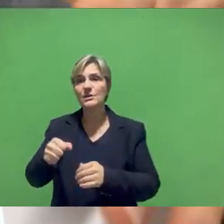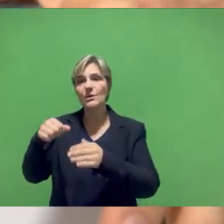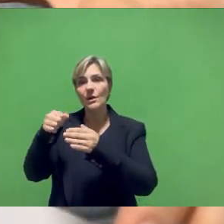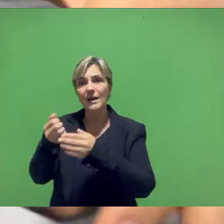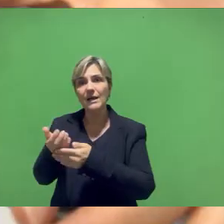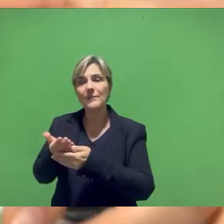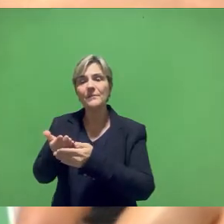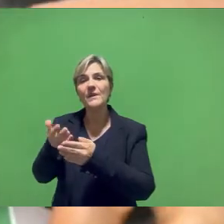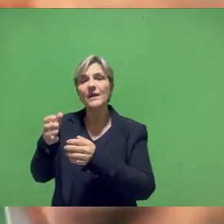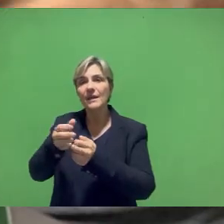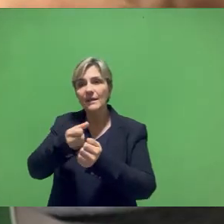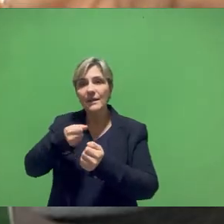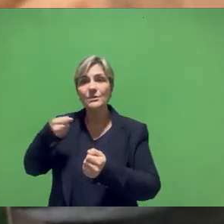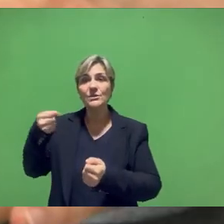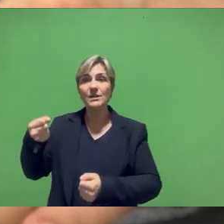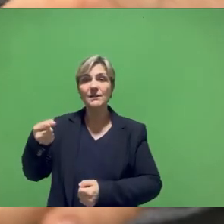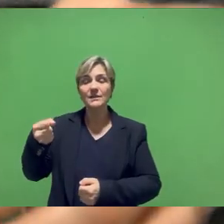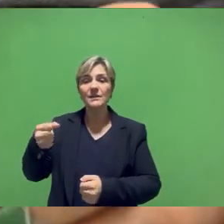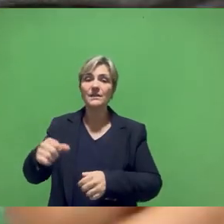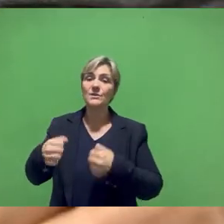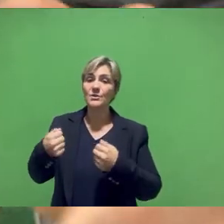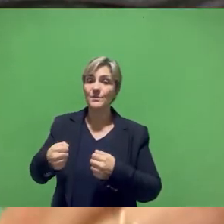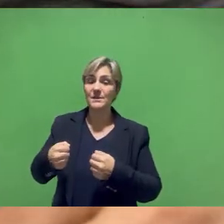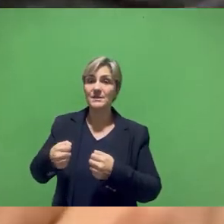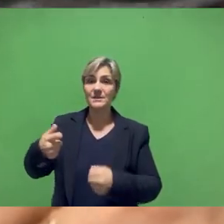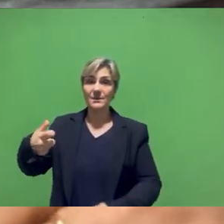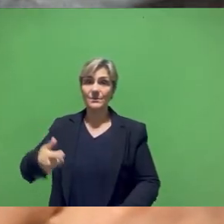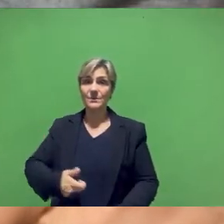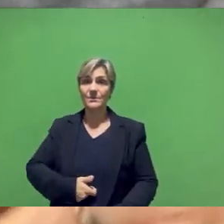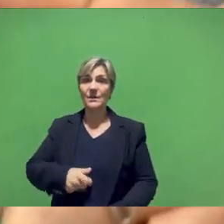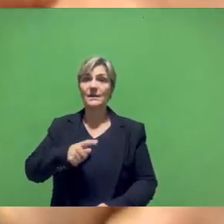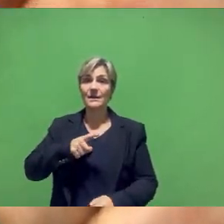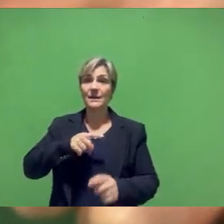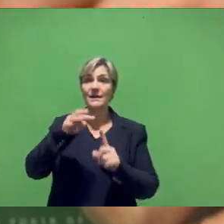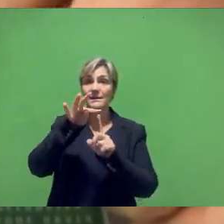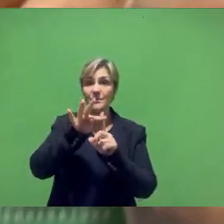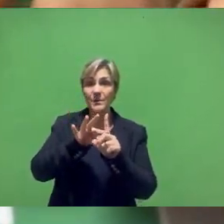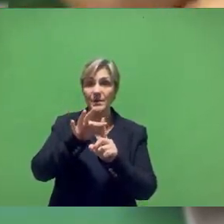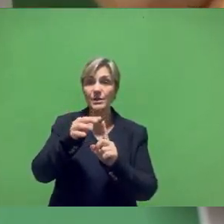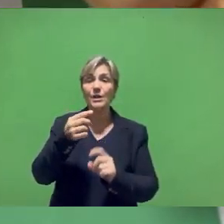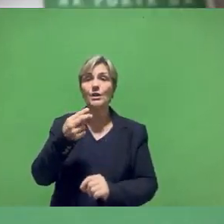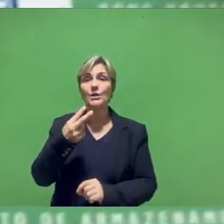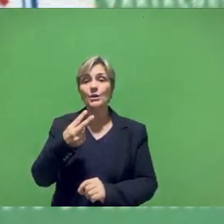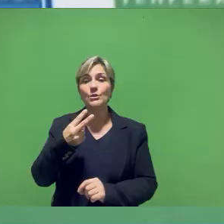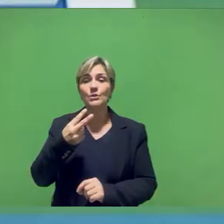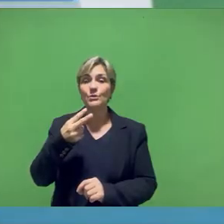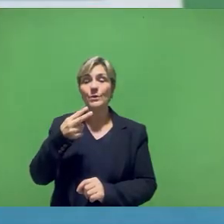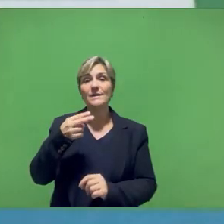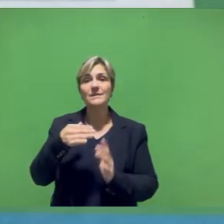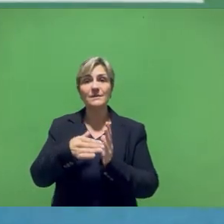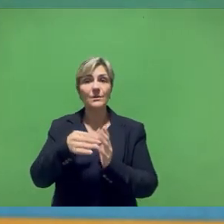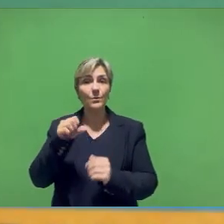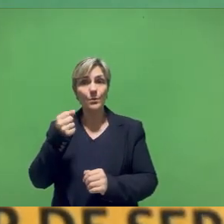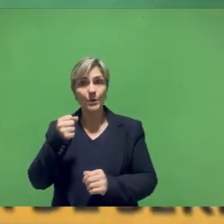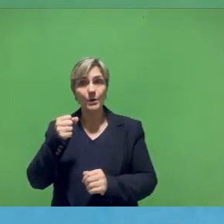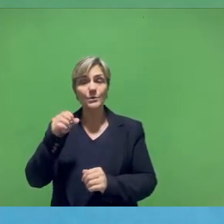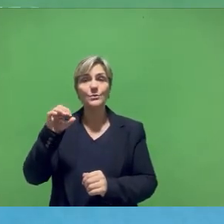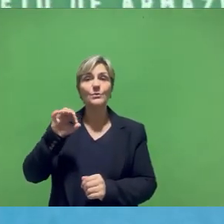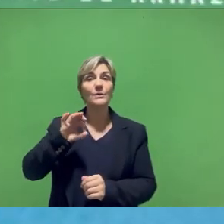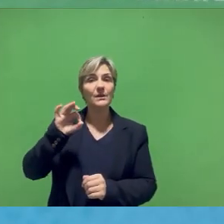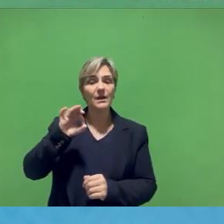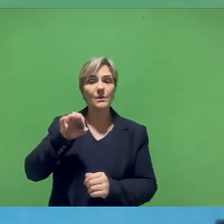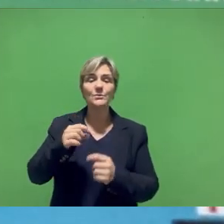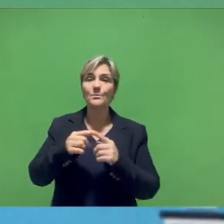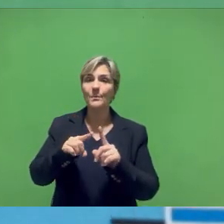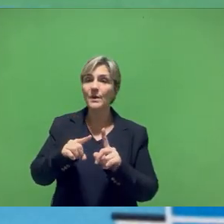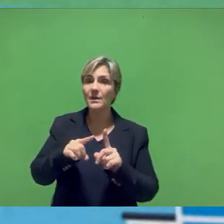na geladeira. Aí a gente precisa que essa insulina fique a temperatura de 2 a 8 graus, que é a temperatura da geladeira.